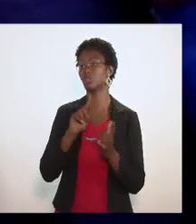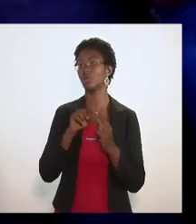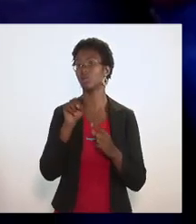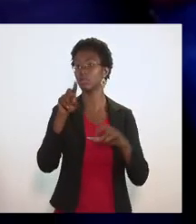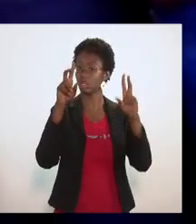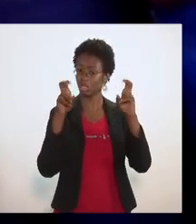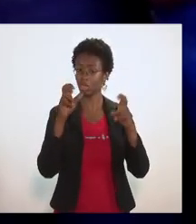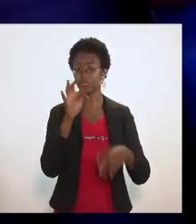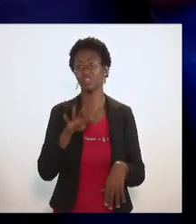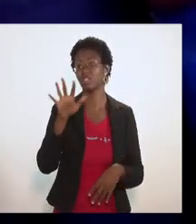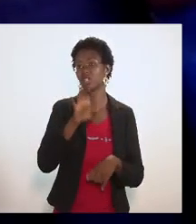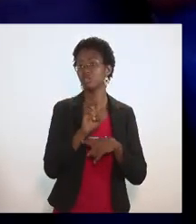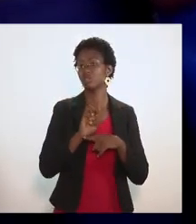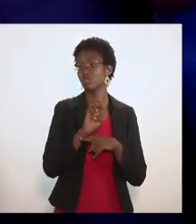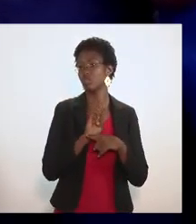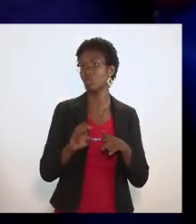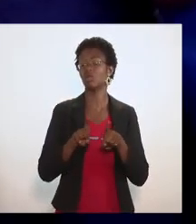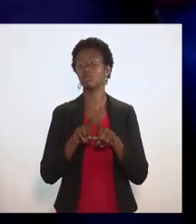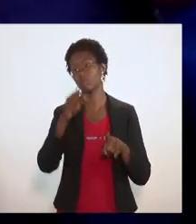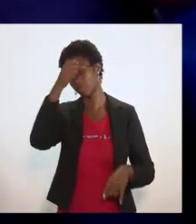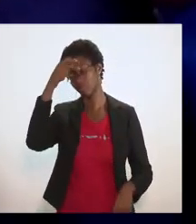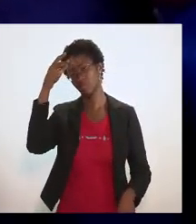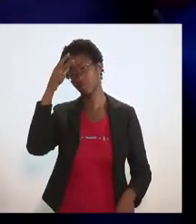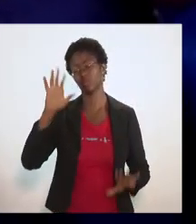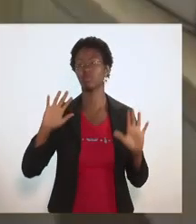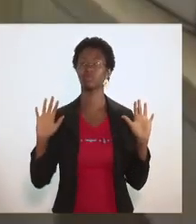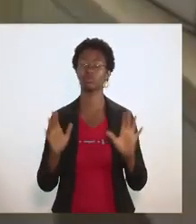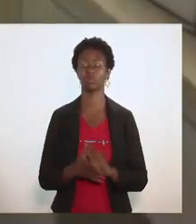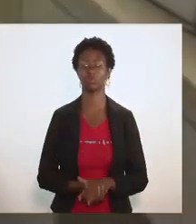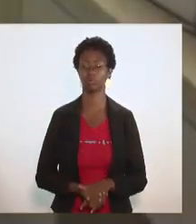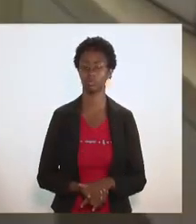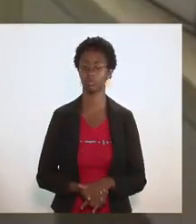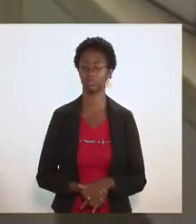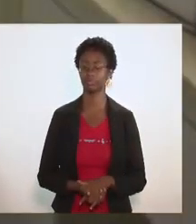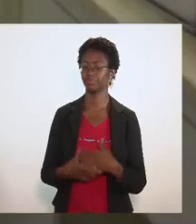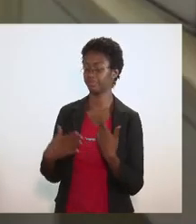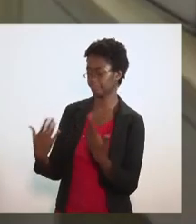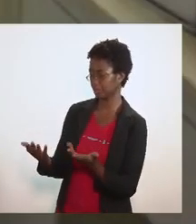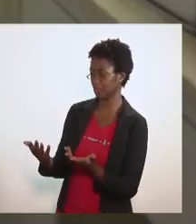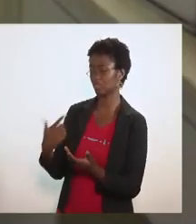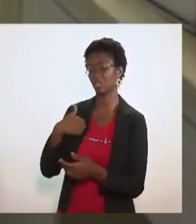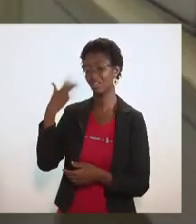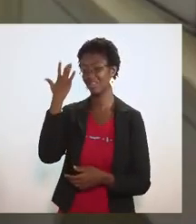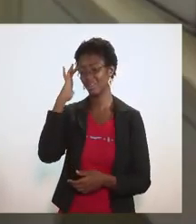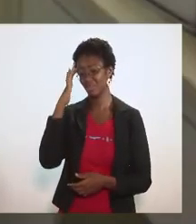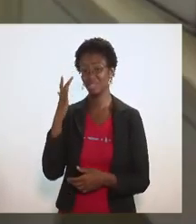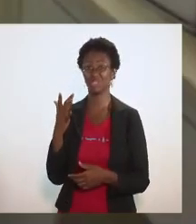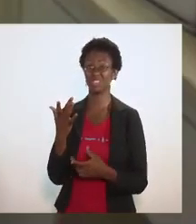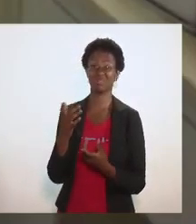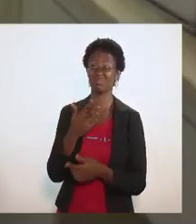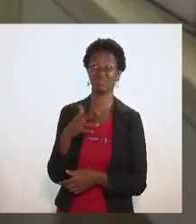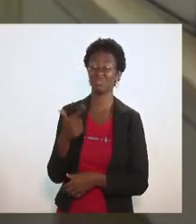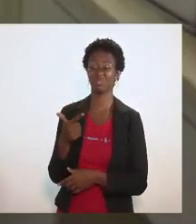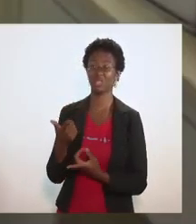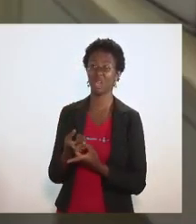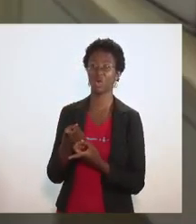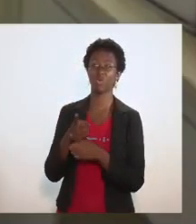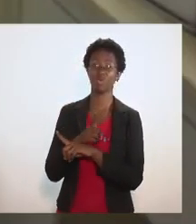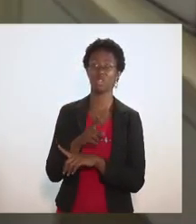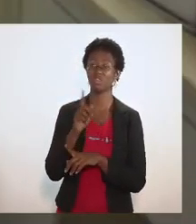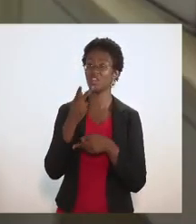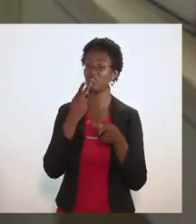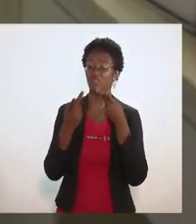ruídos permitidos e medidos no exterior do estabelecimento serão os menores que a lei determinar dentre as